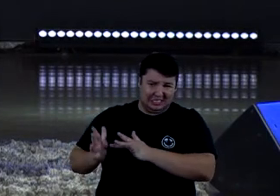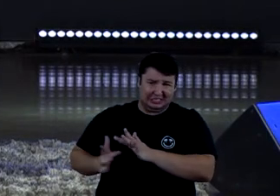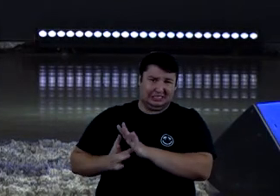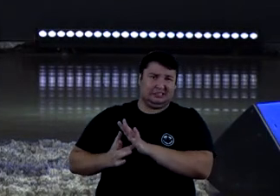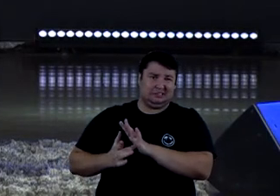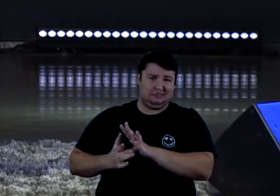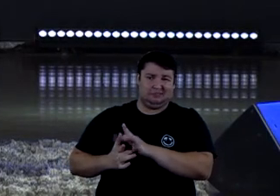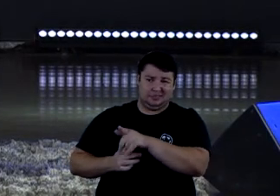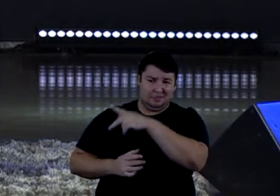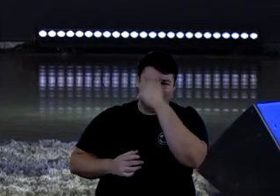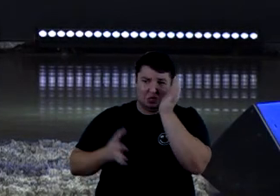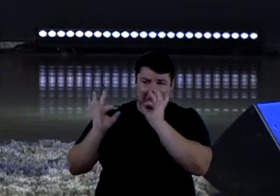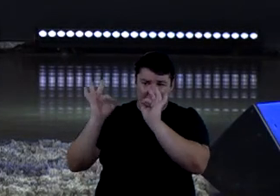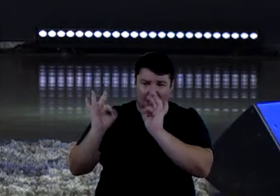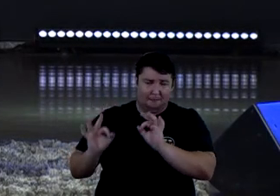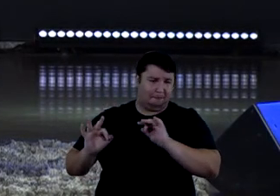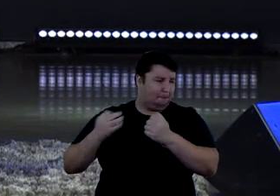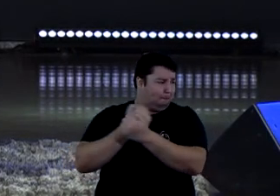pessoa virar gente.